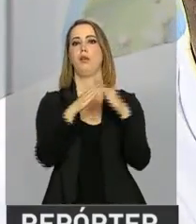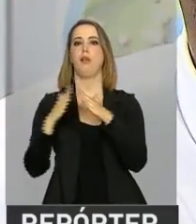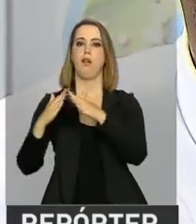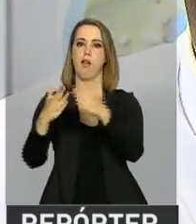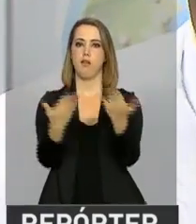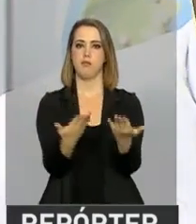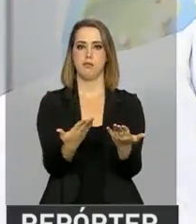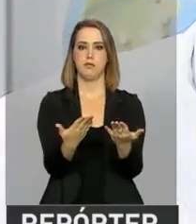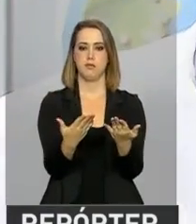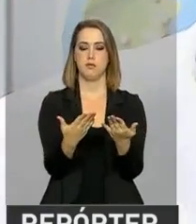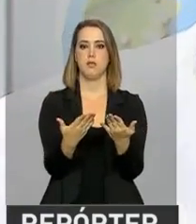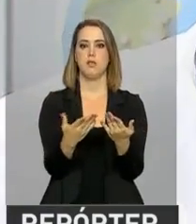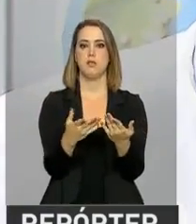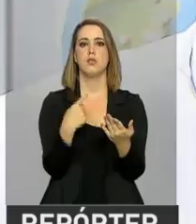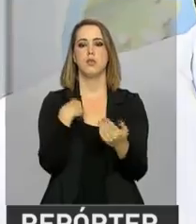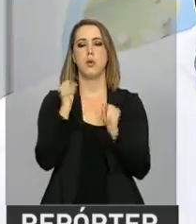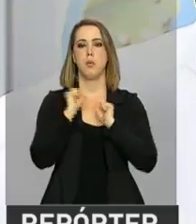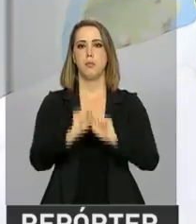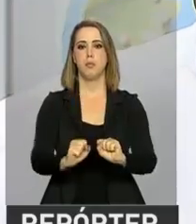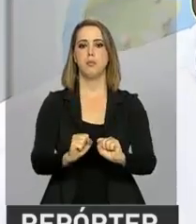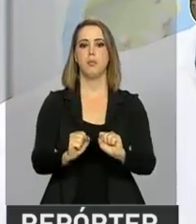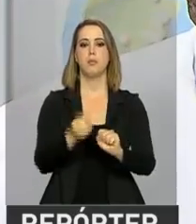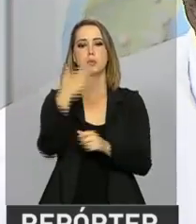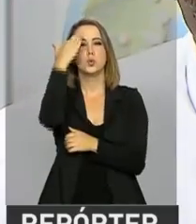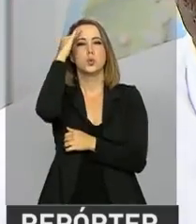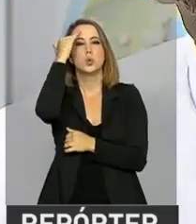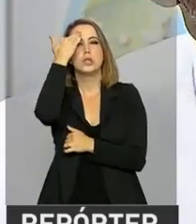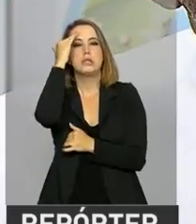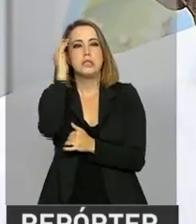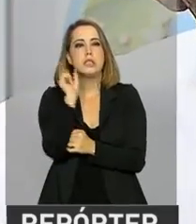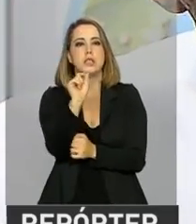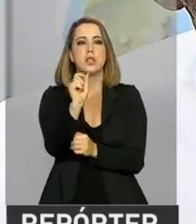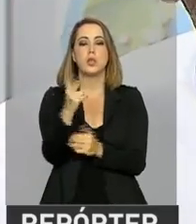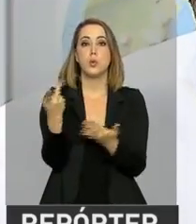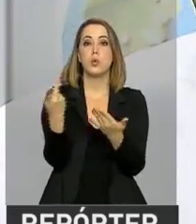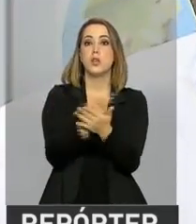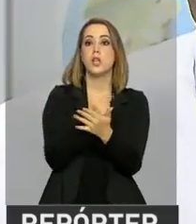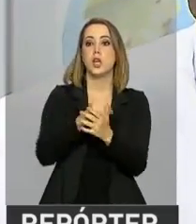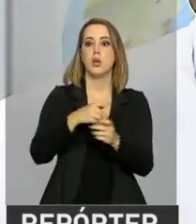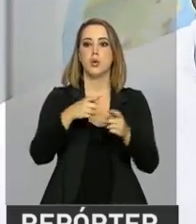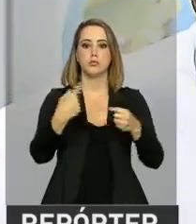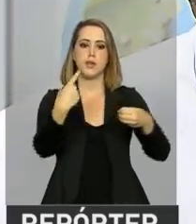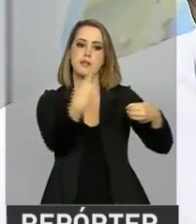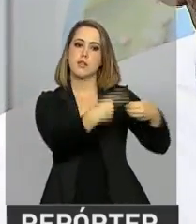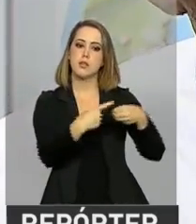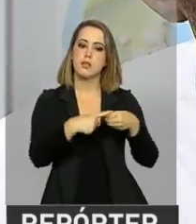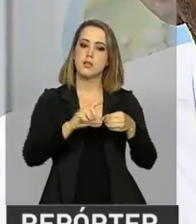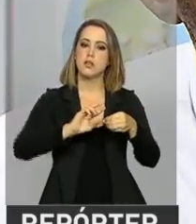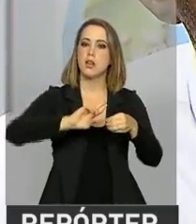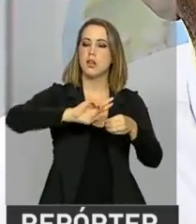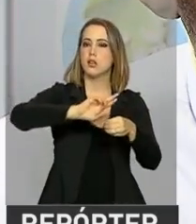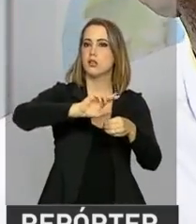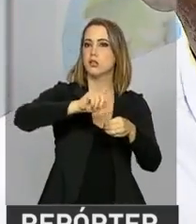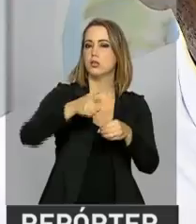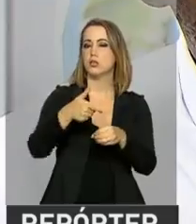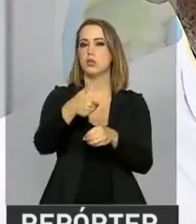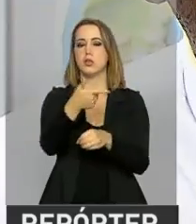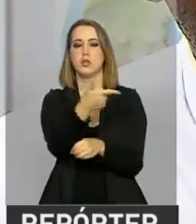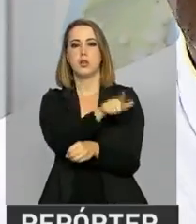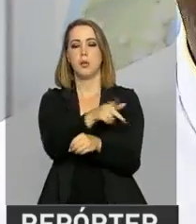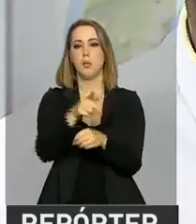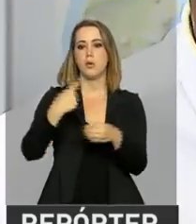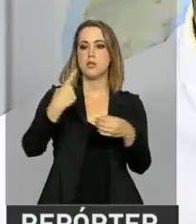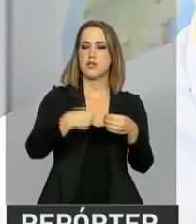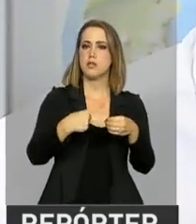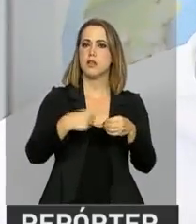casa a gente pode começar a entender o que acontece dentro do nosso bairro e depois sobre ano dentro da nossa